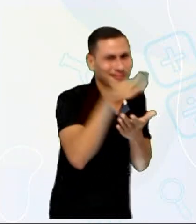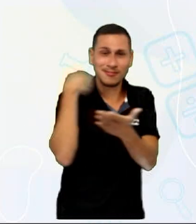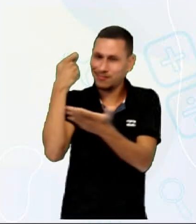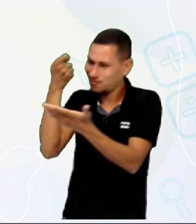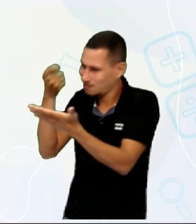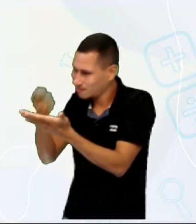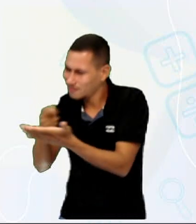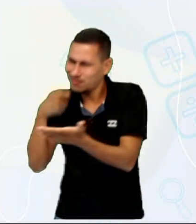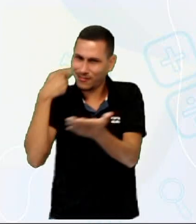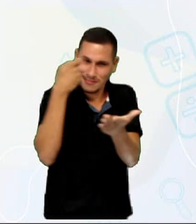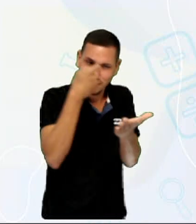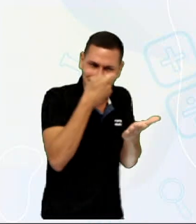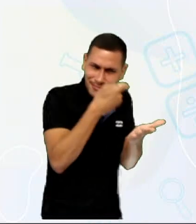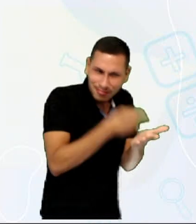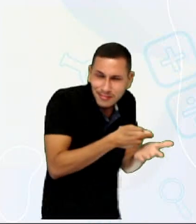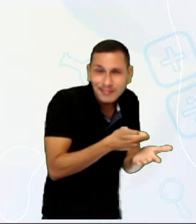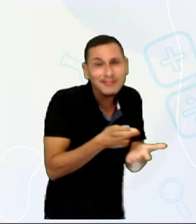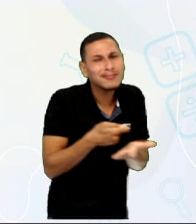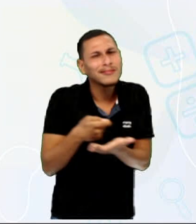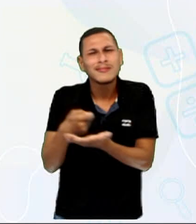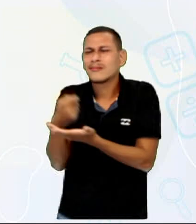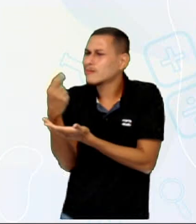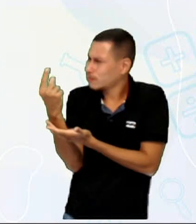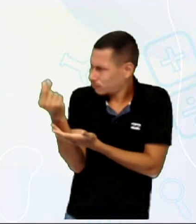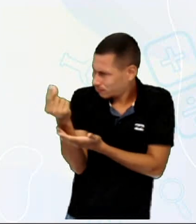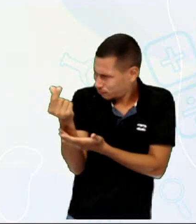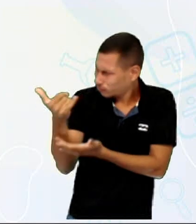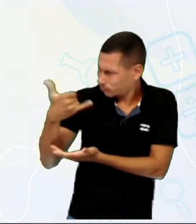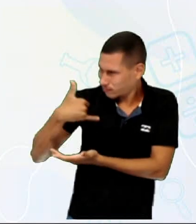comprei, pagaste, paguei,